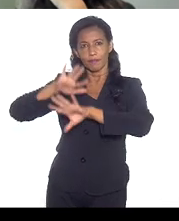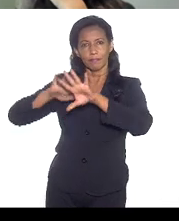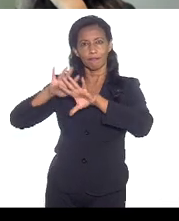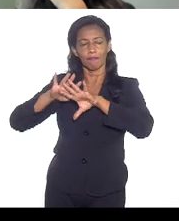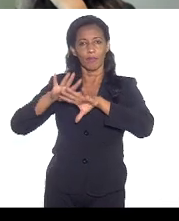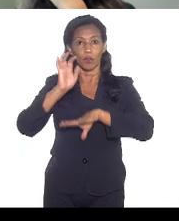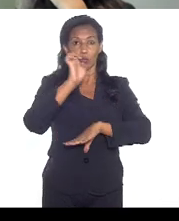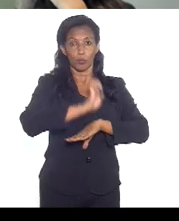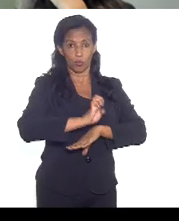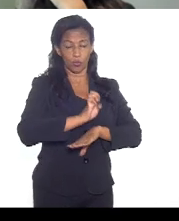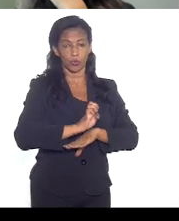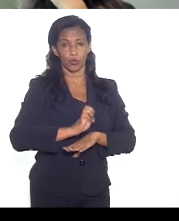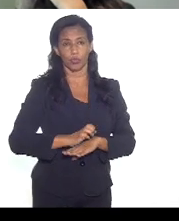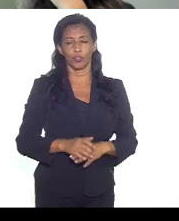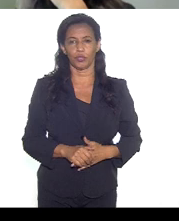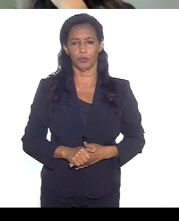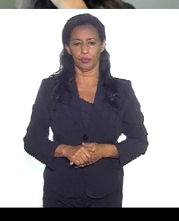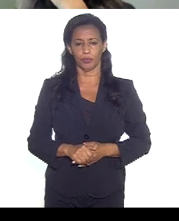sobre